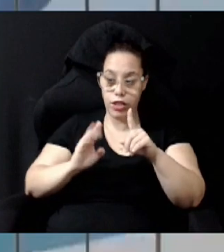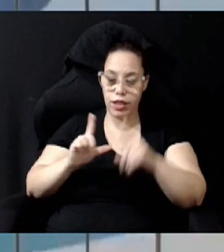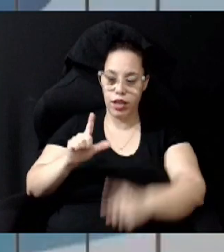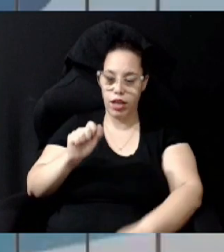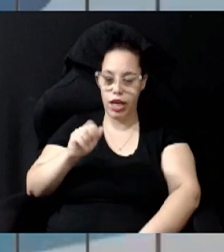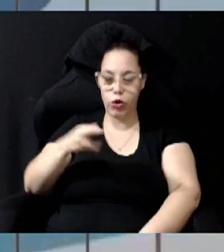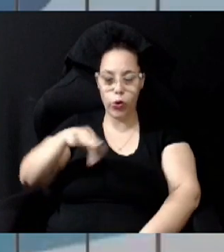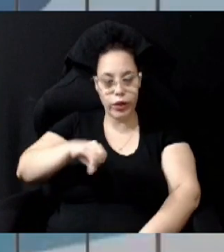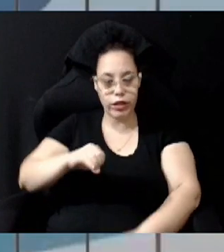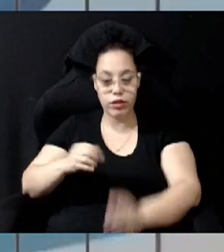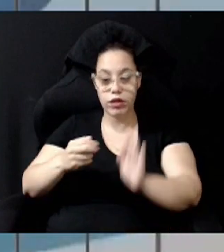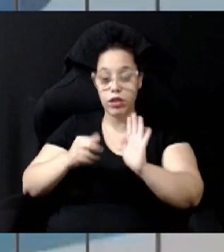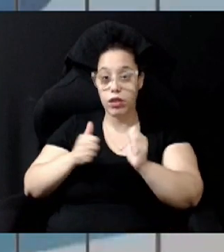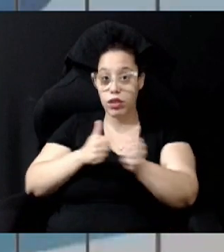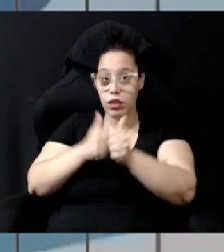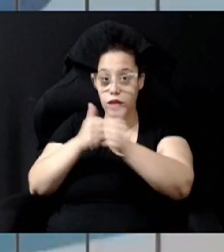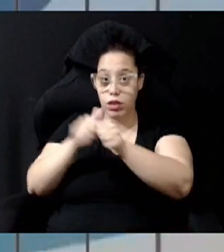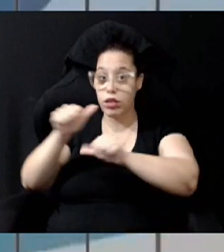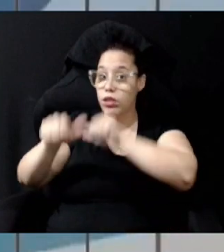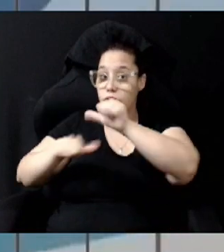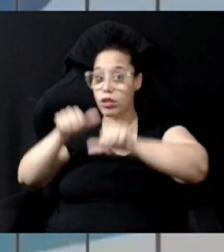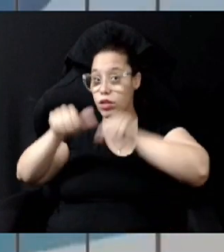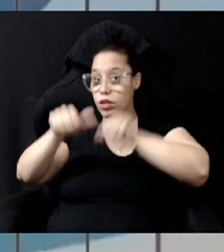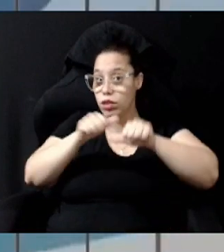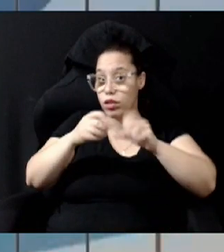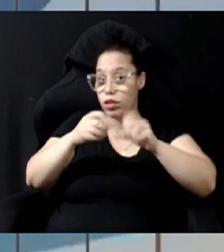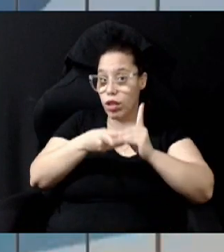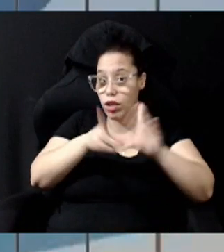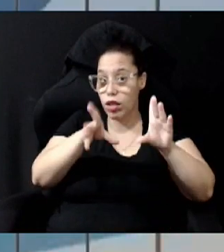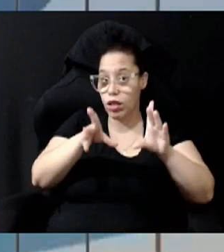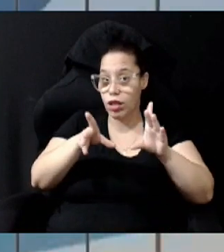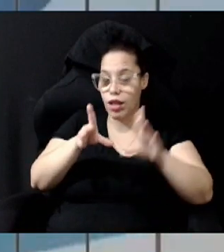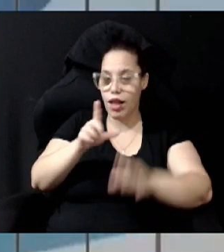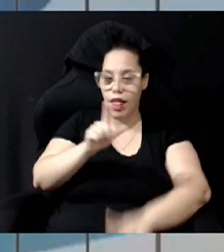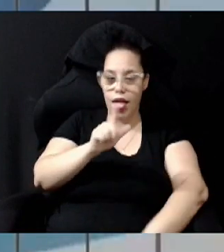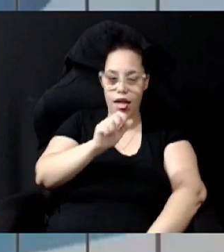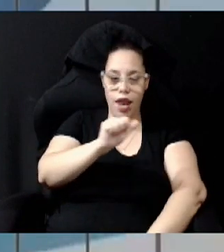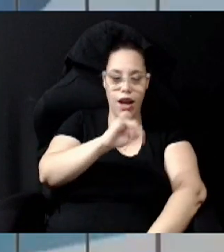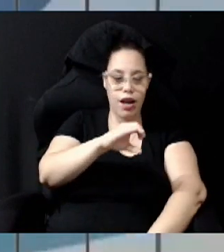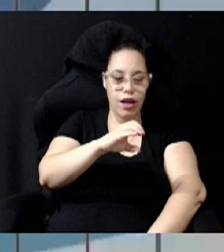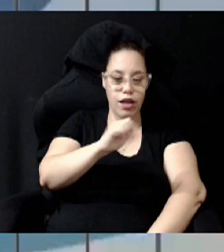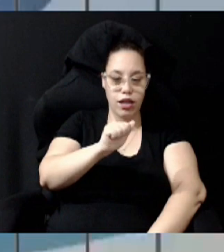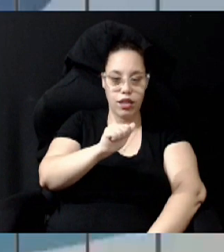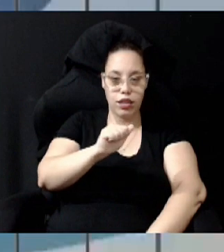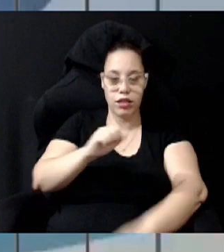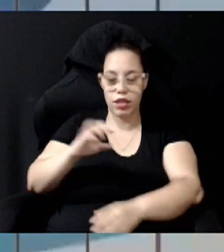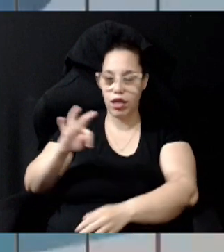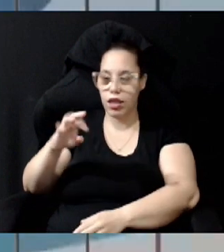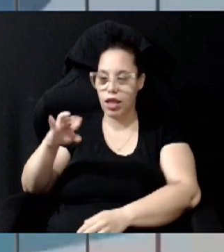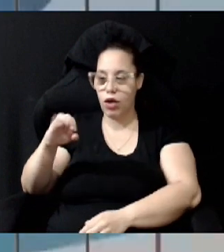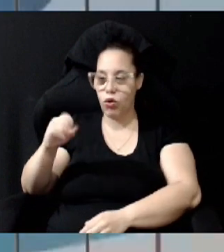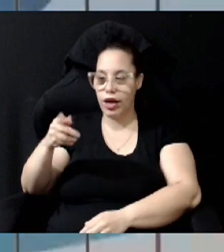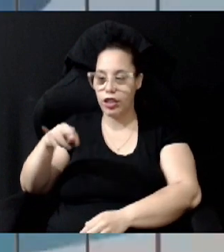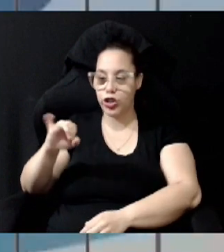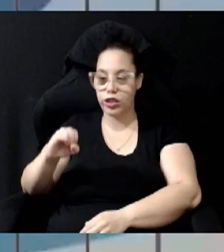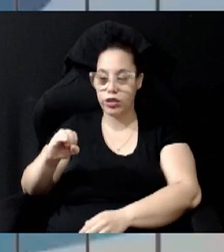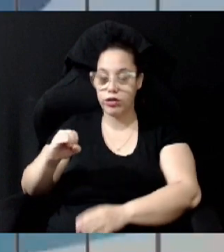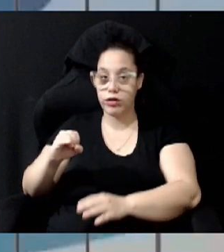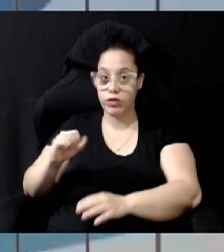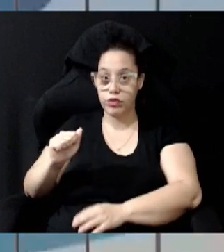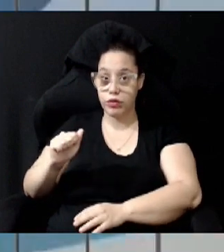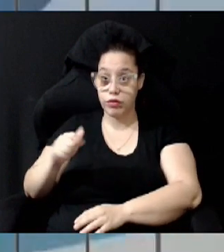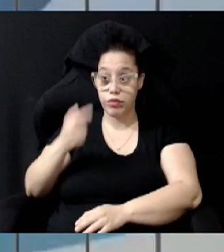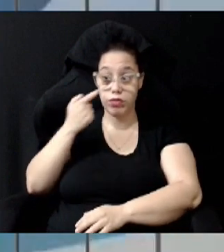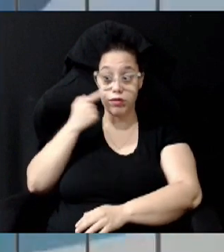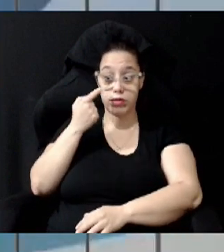projeto de transformação da democracia laica numa democracia teocrática. Se você prestar atenção,